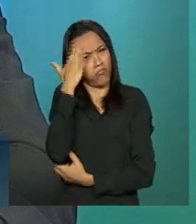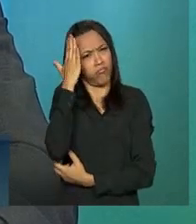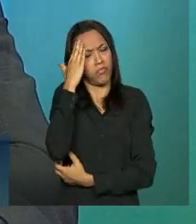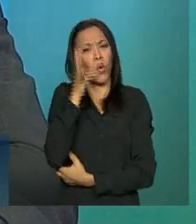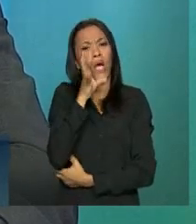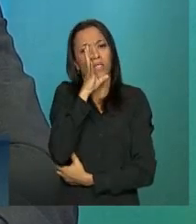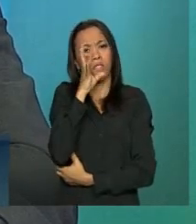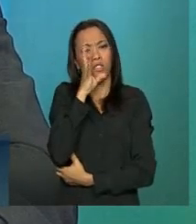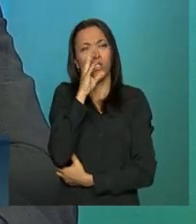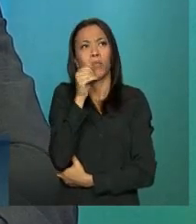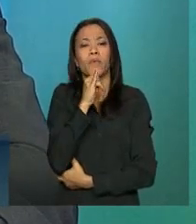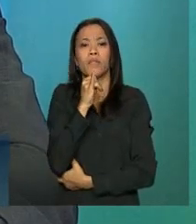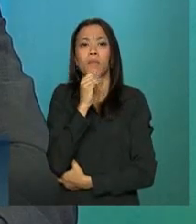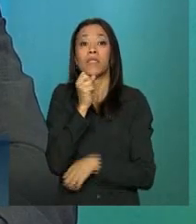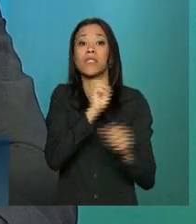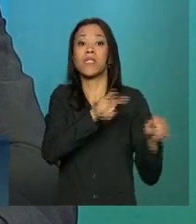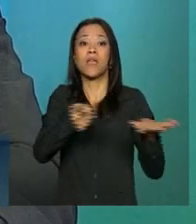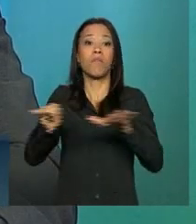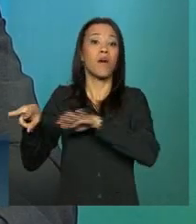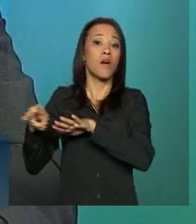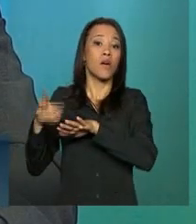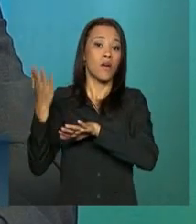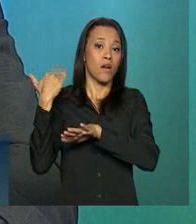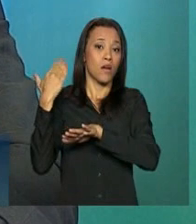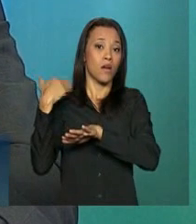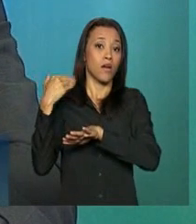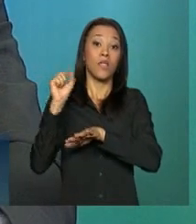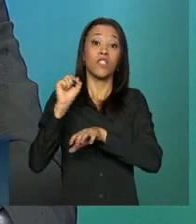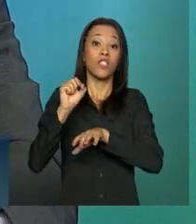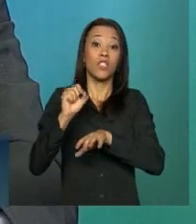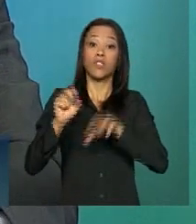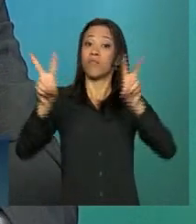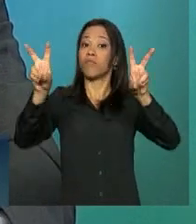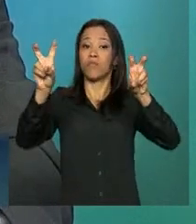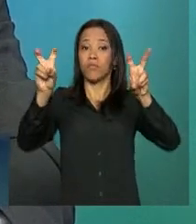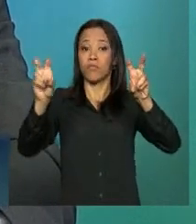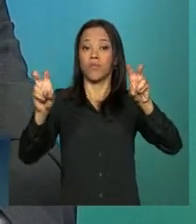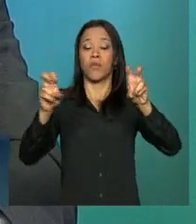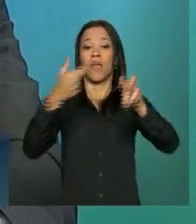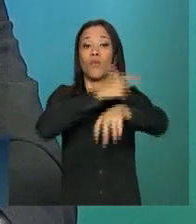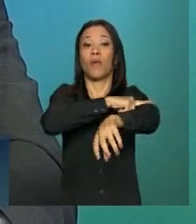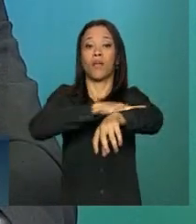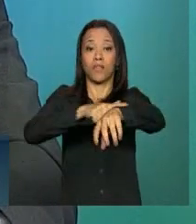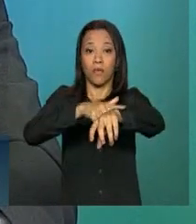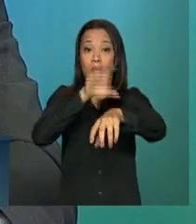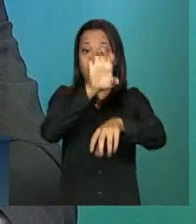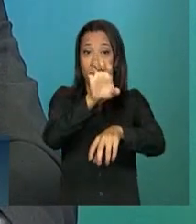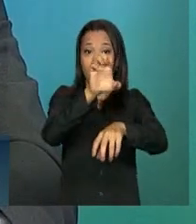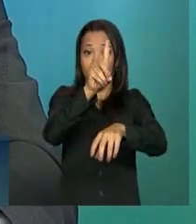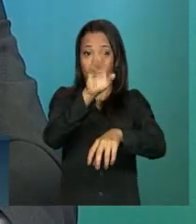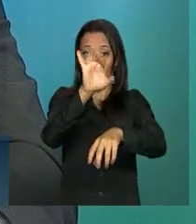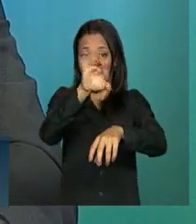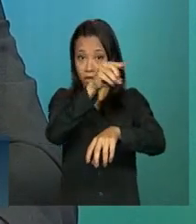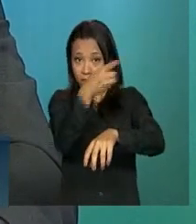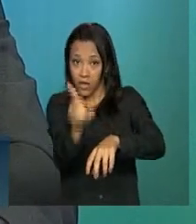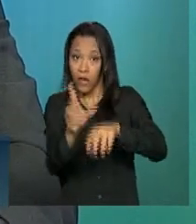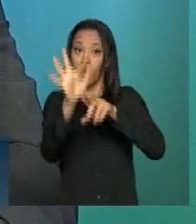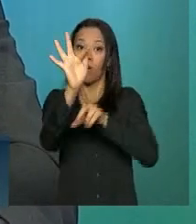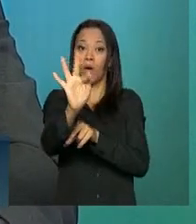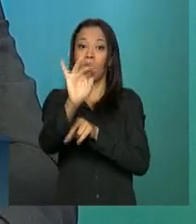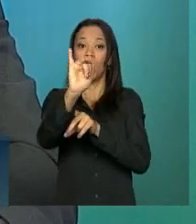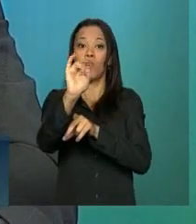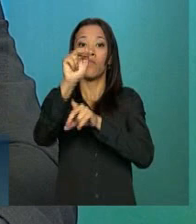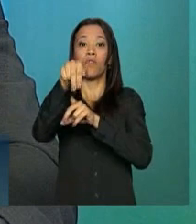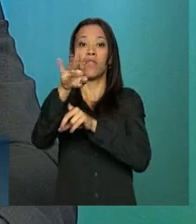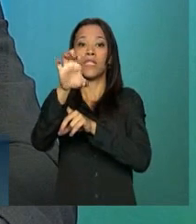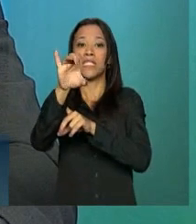naquela semana da educação financeira, né? Você vê que por que inclusive o governo está apoiando a